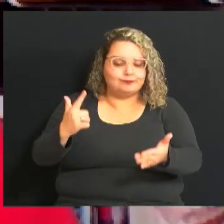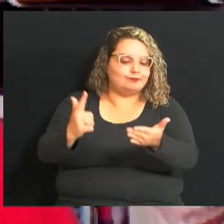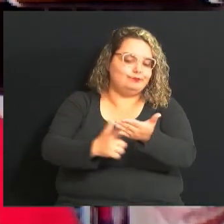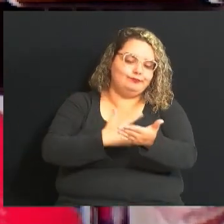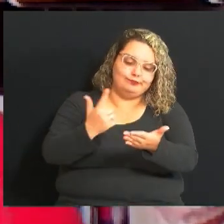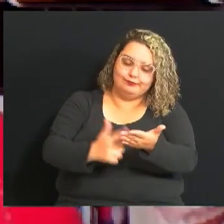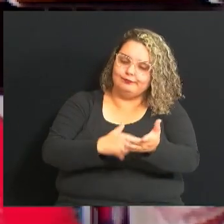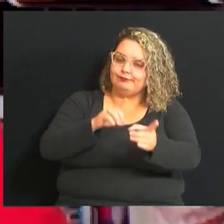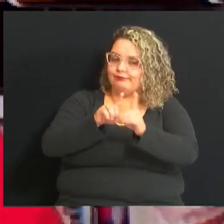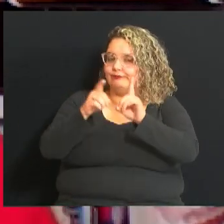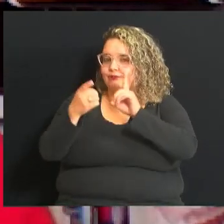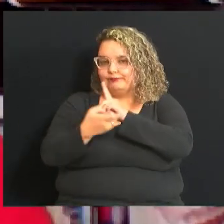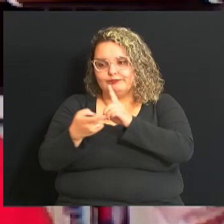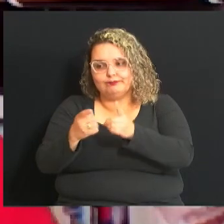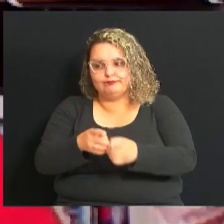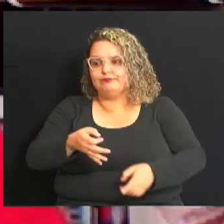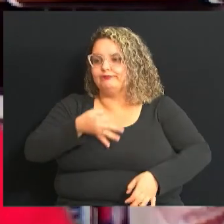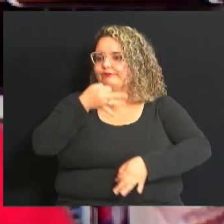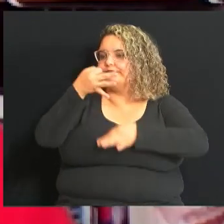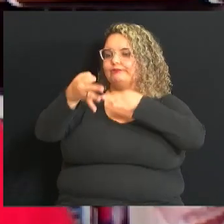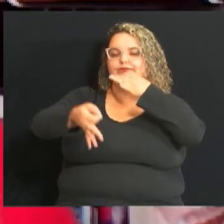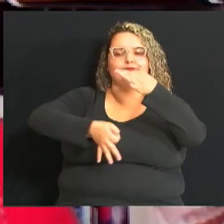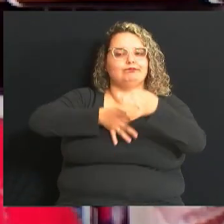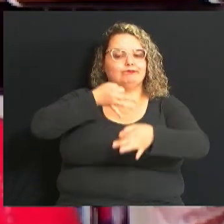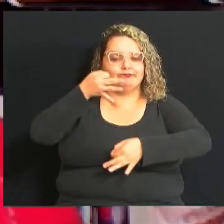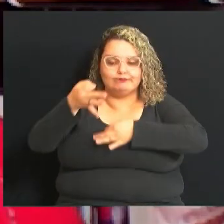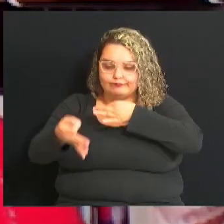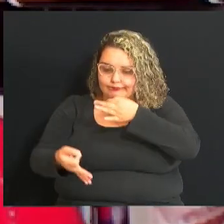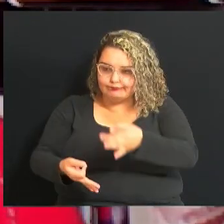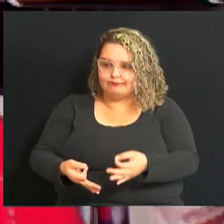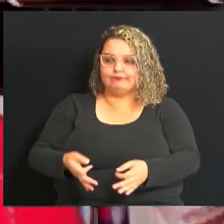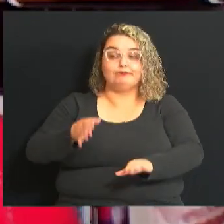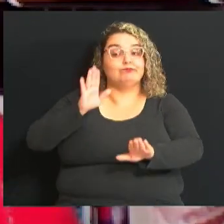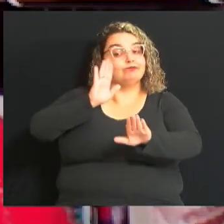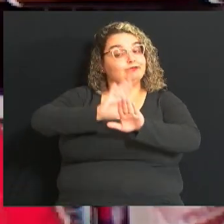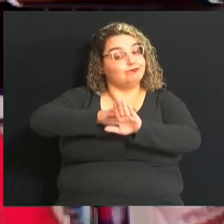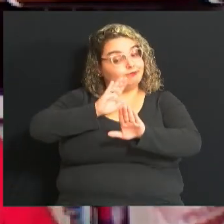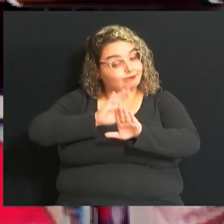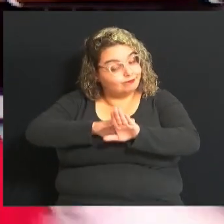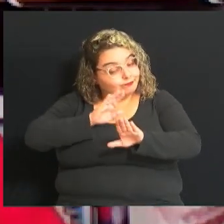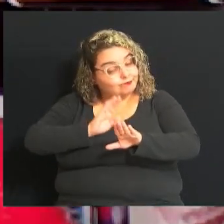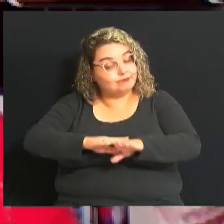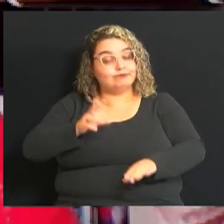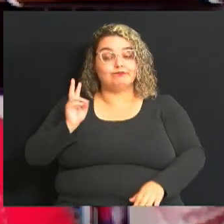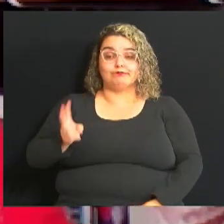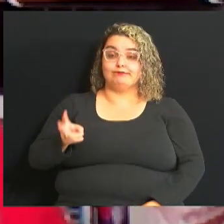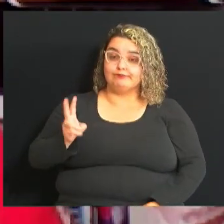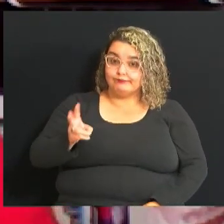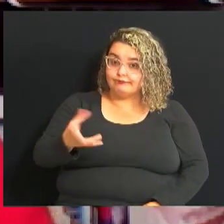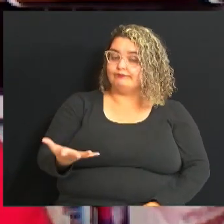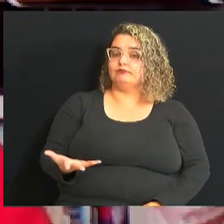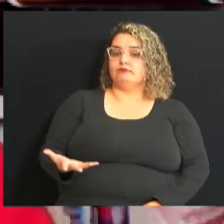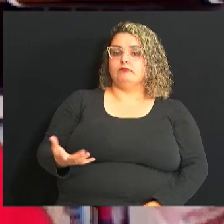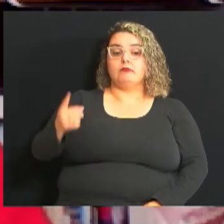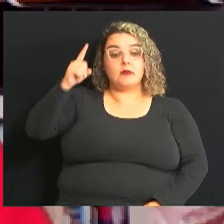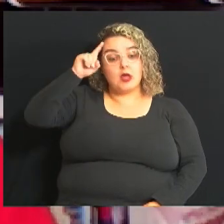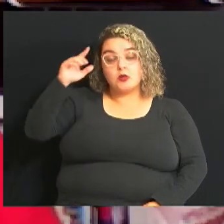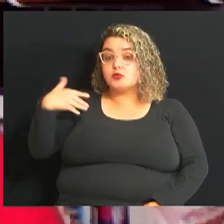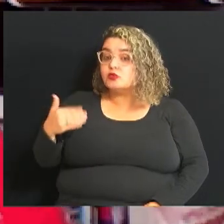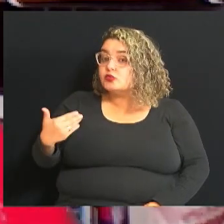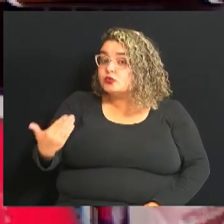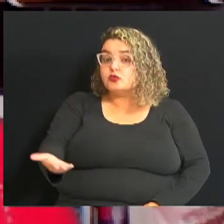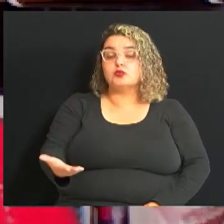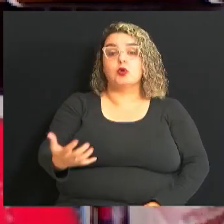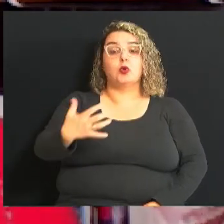nos nossos discursos, nas nossas práticas, né? E está no dia a dia, no modo